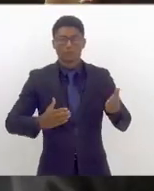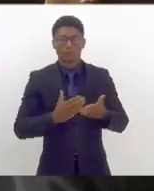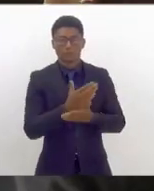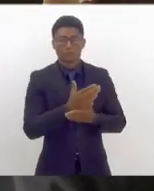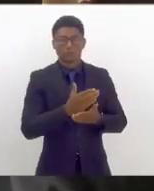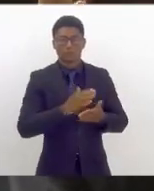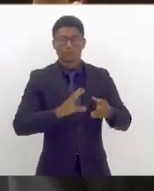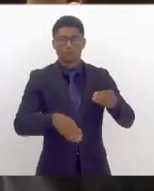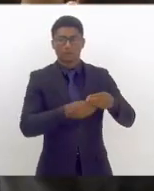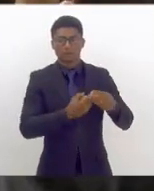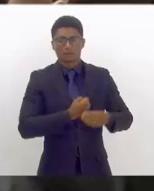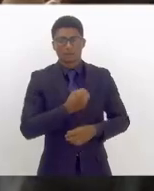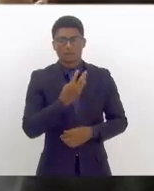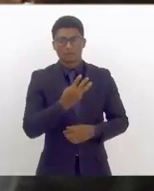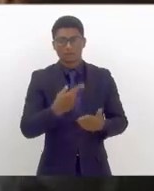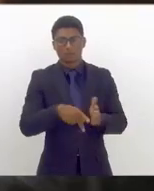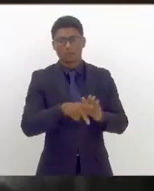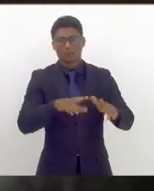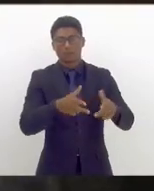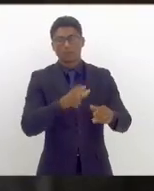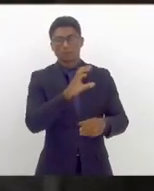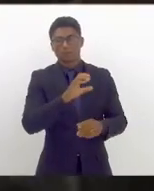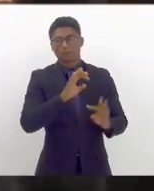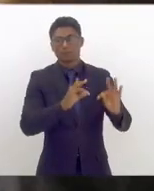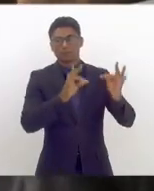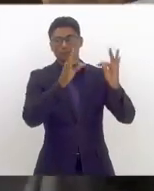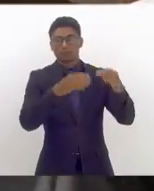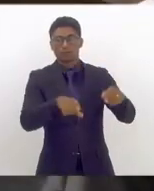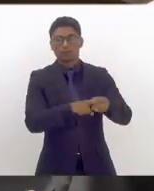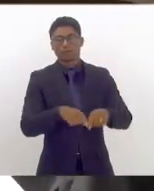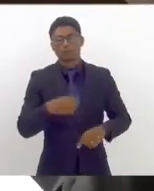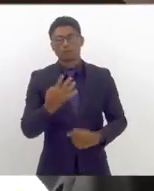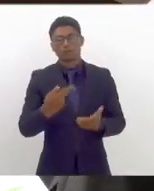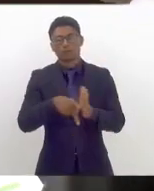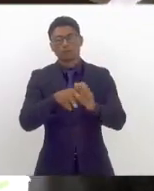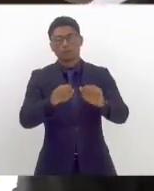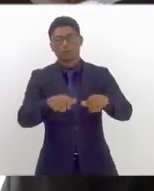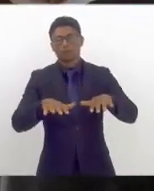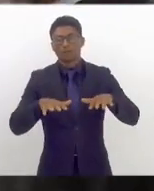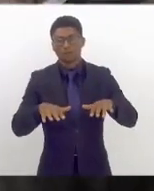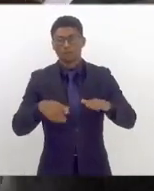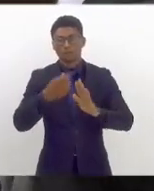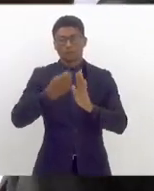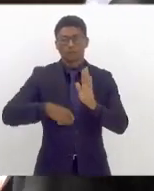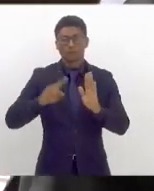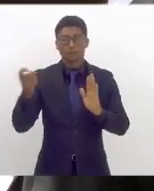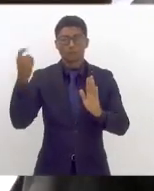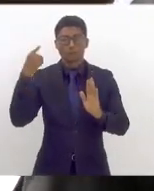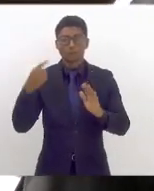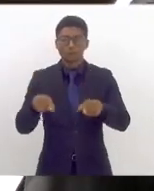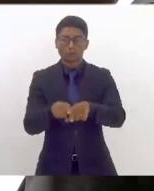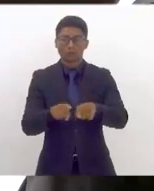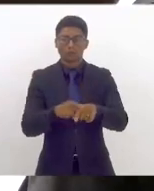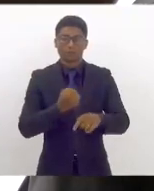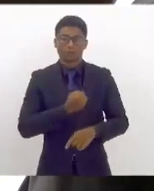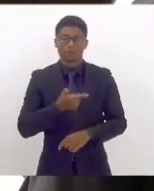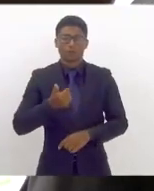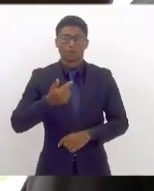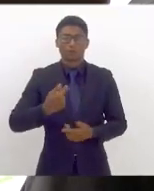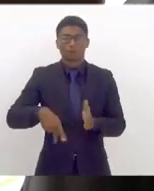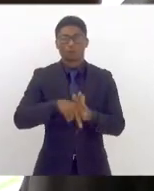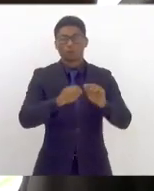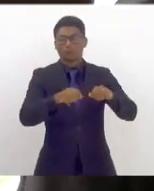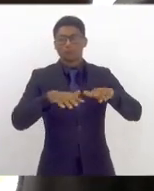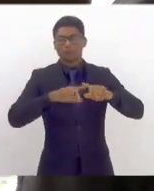submendaglutinativa da emenda 3 da comissão de ciência e tecnologia número 4 de plenário pela redação original número 12 de plenário pelo